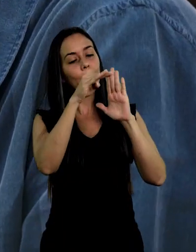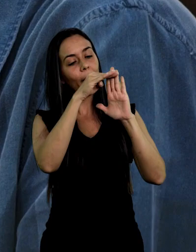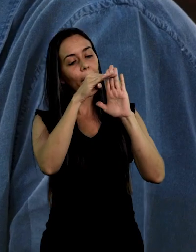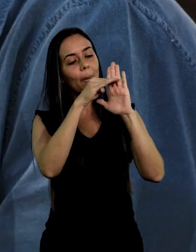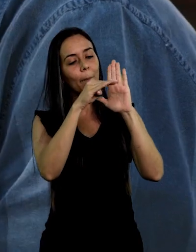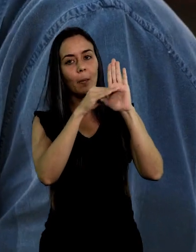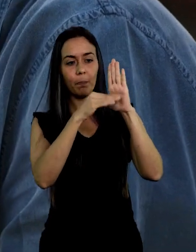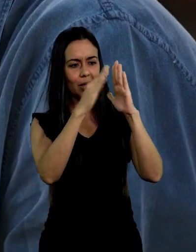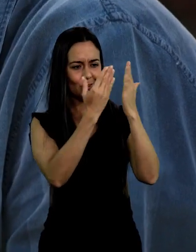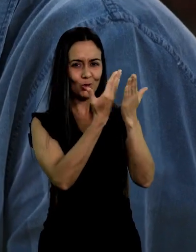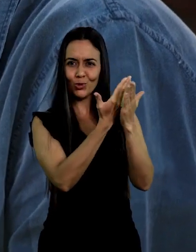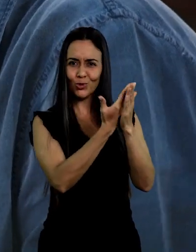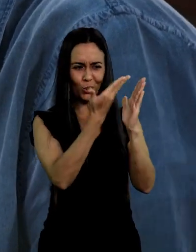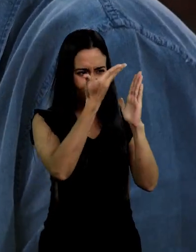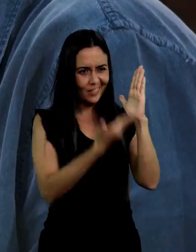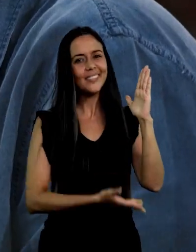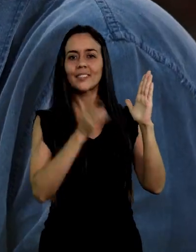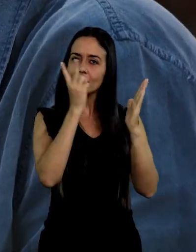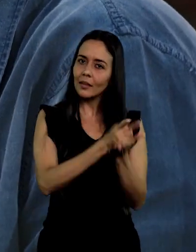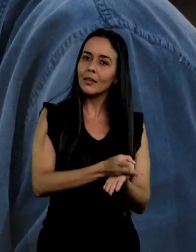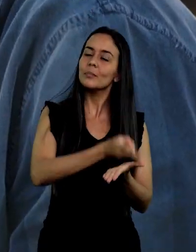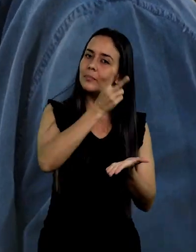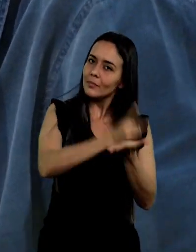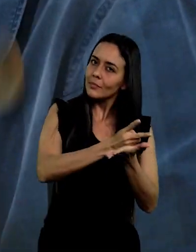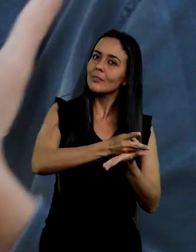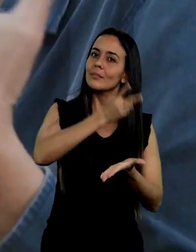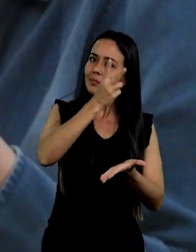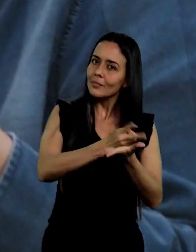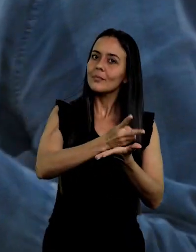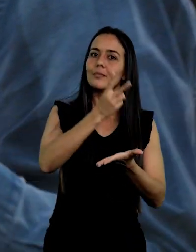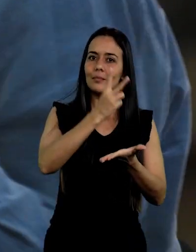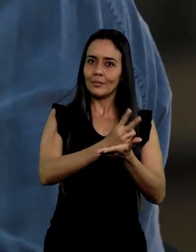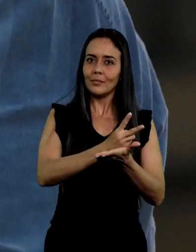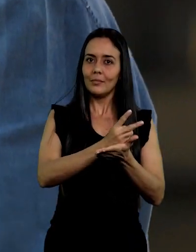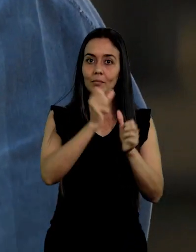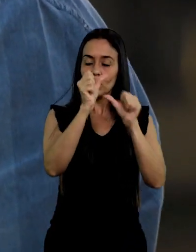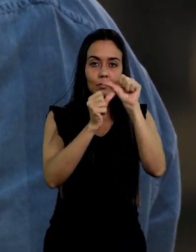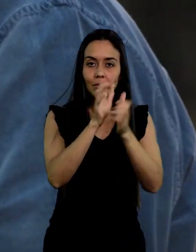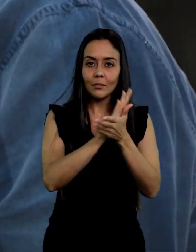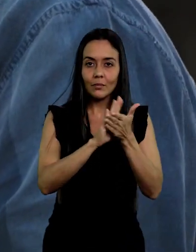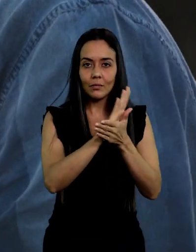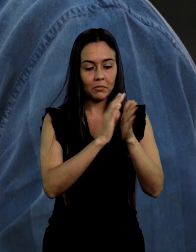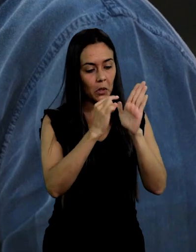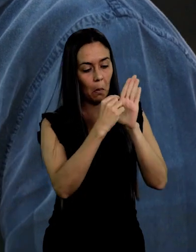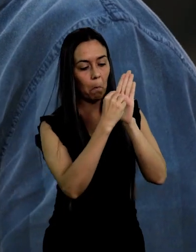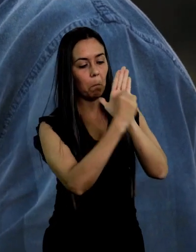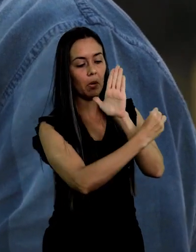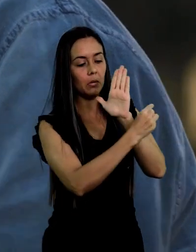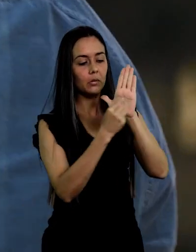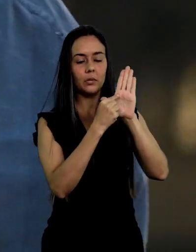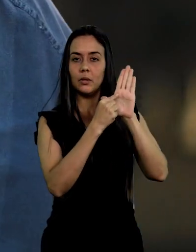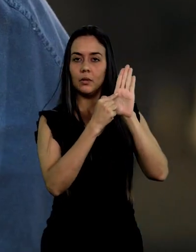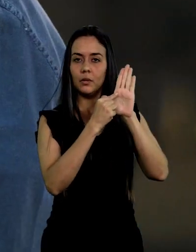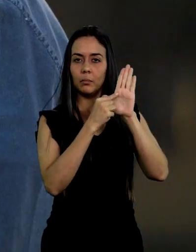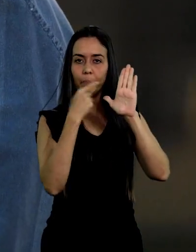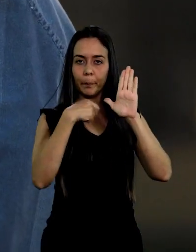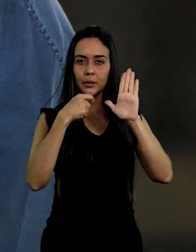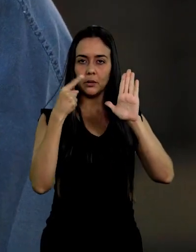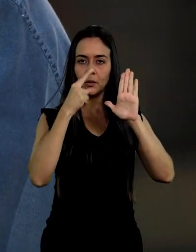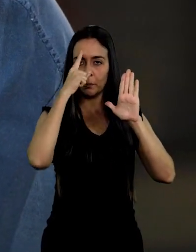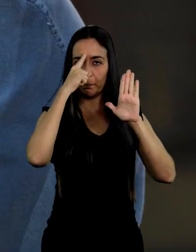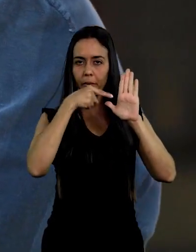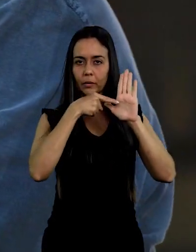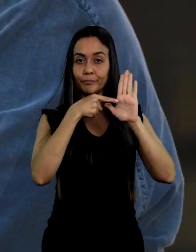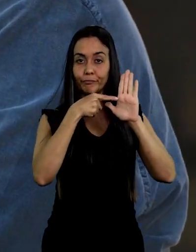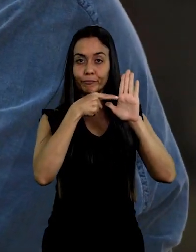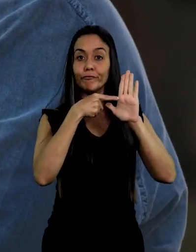Que horror, grade curricular. E está tudo dito, as coisas estão ali, né, bicho? Estão na cara da gente. Parece que, né? Alô, sim, olha do